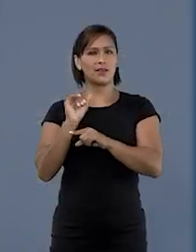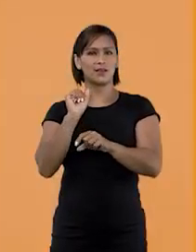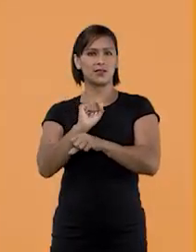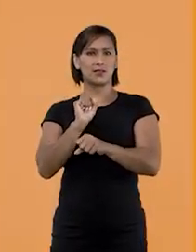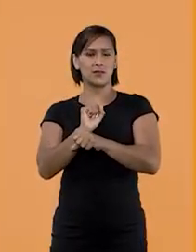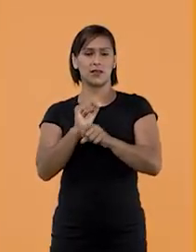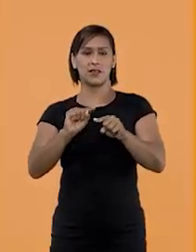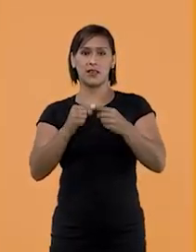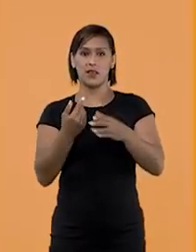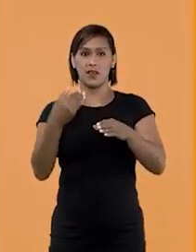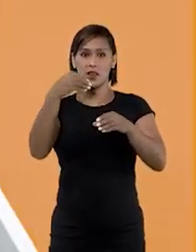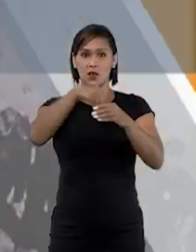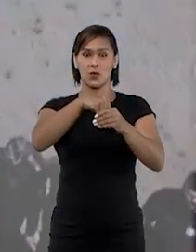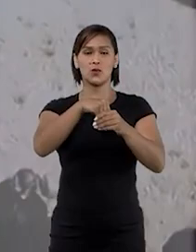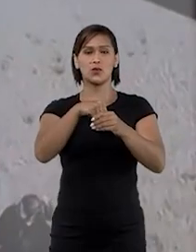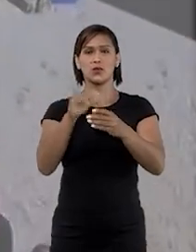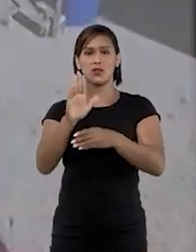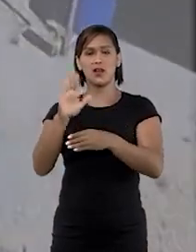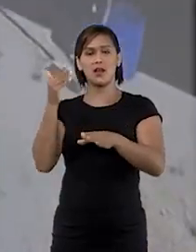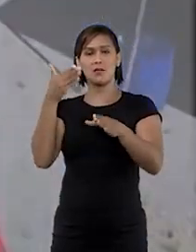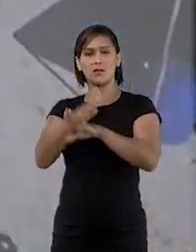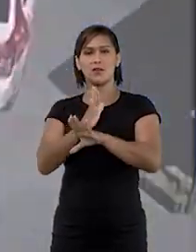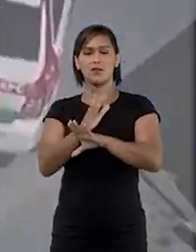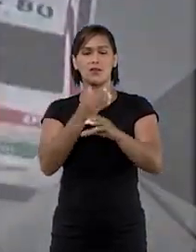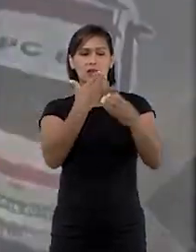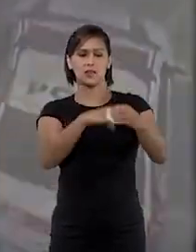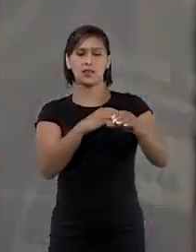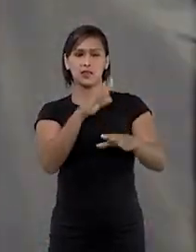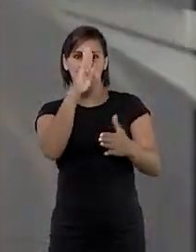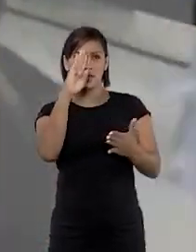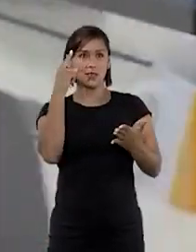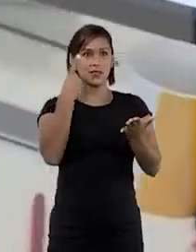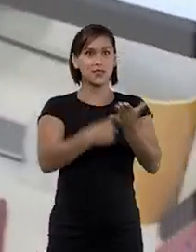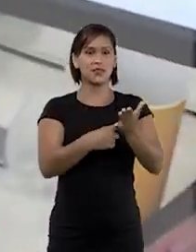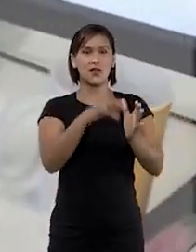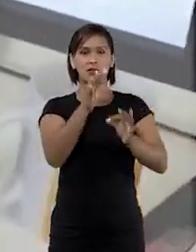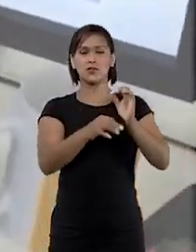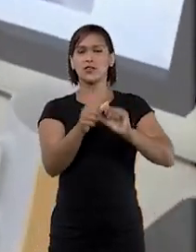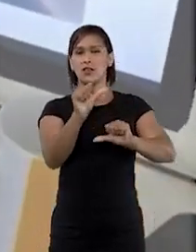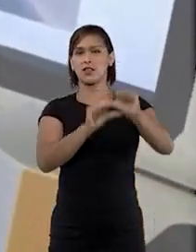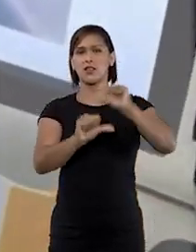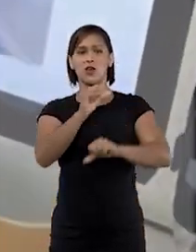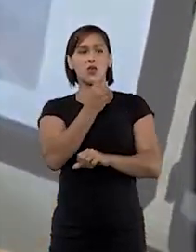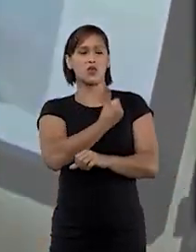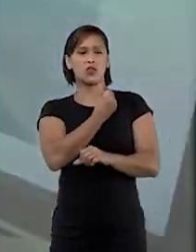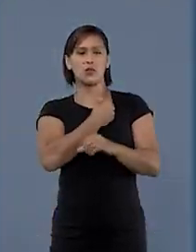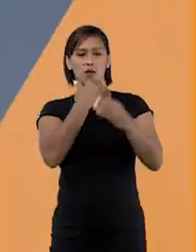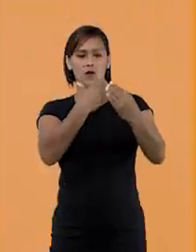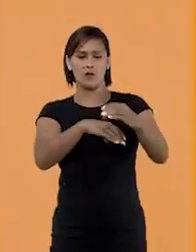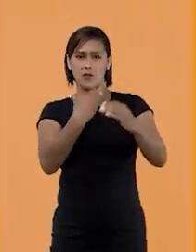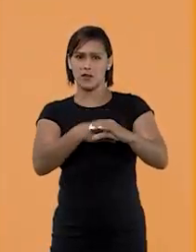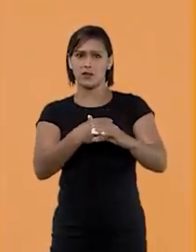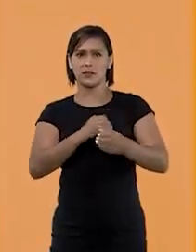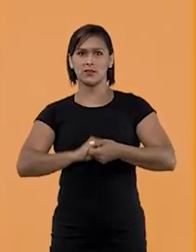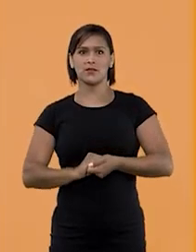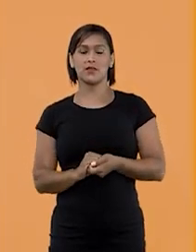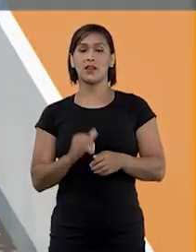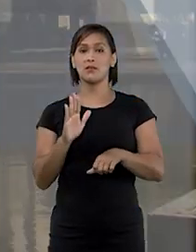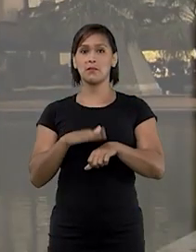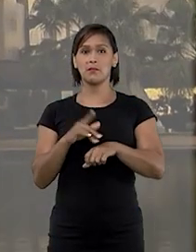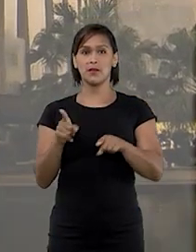cadastro de reserva inclusão de candidatos aprovados por decisão da justiça não altera número de vagas em